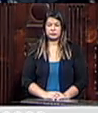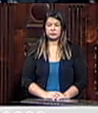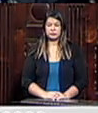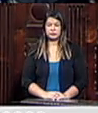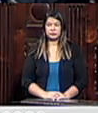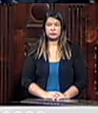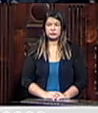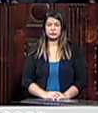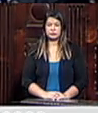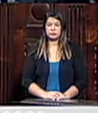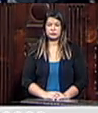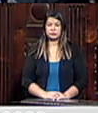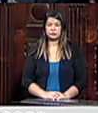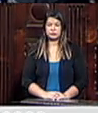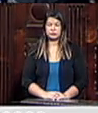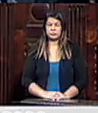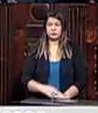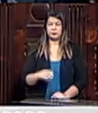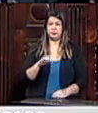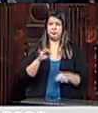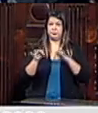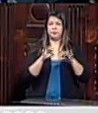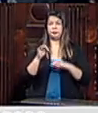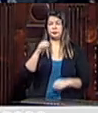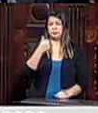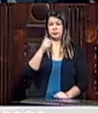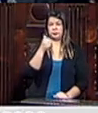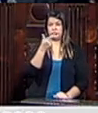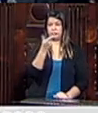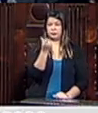Deputada Fatinha, PL 1126.